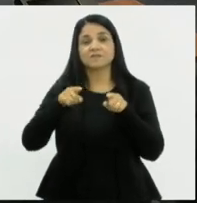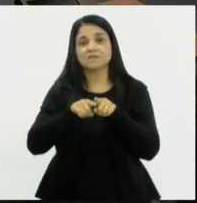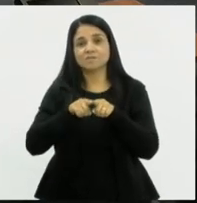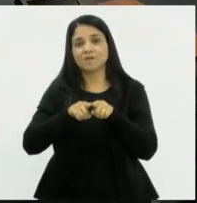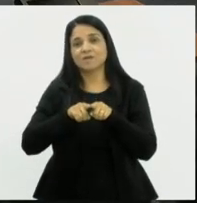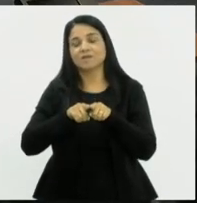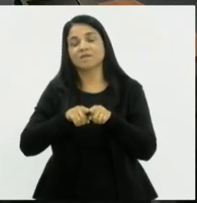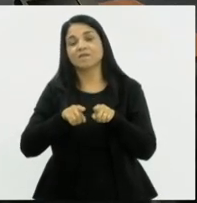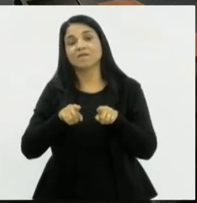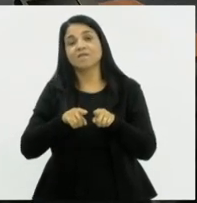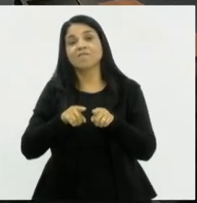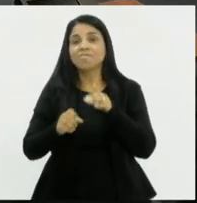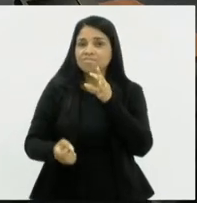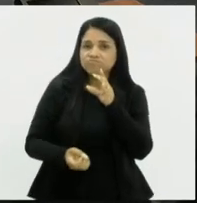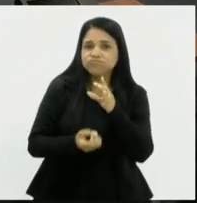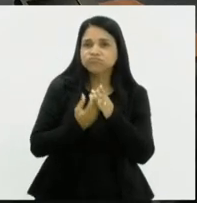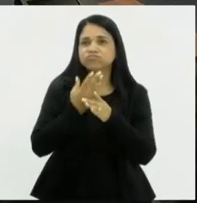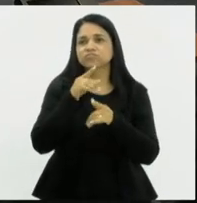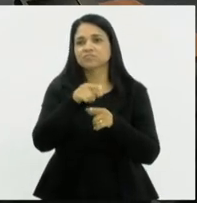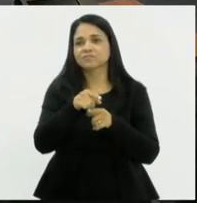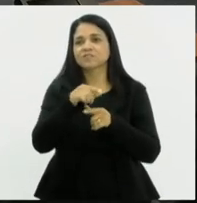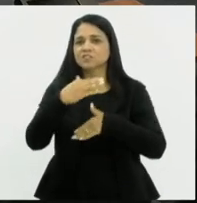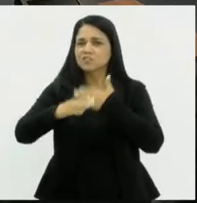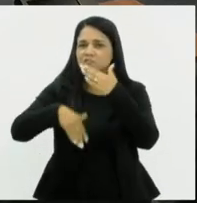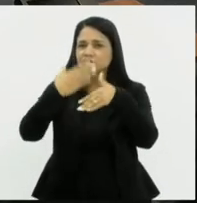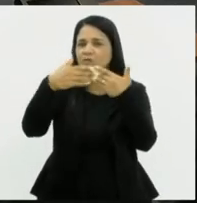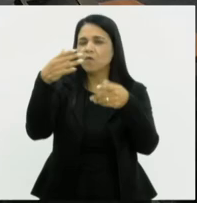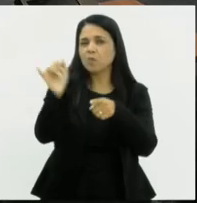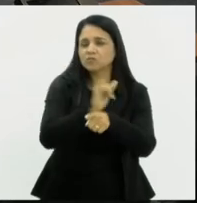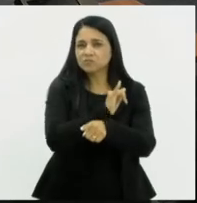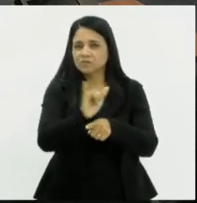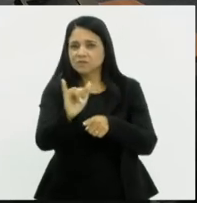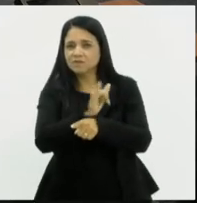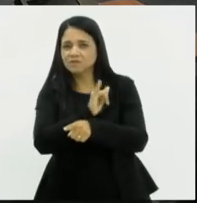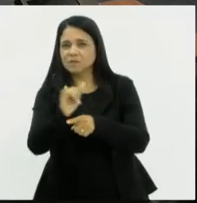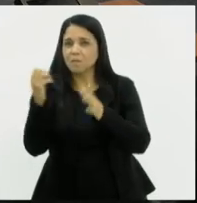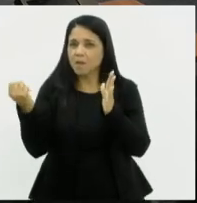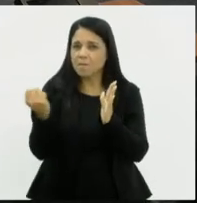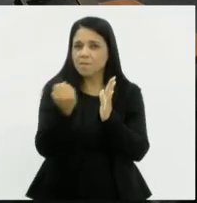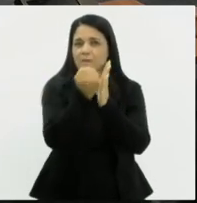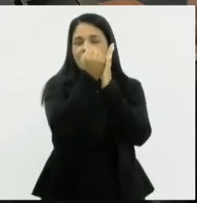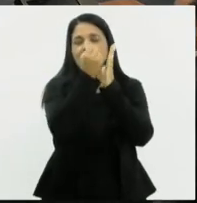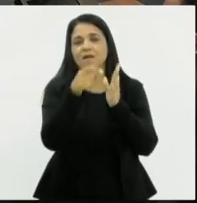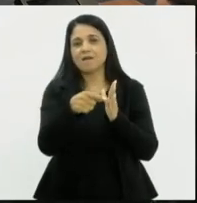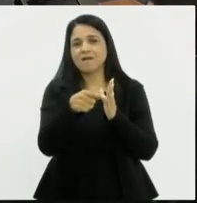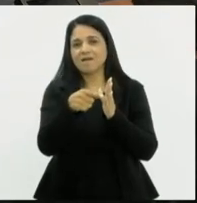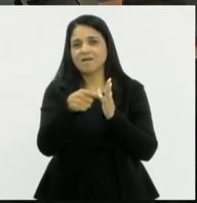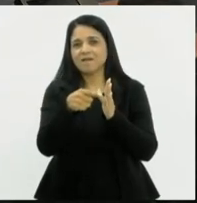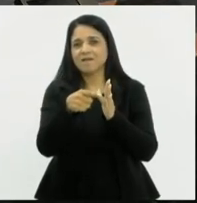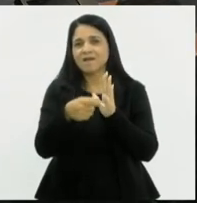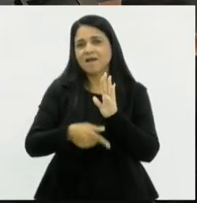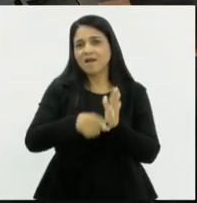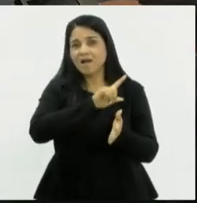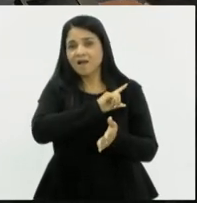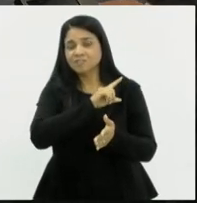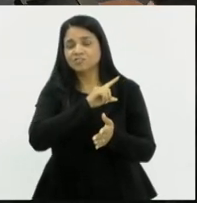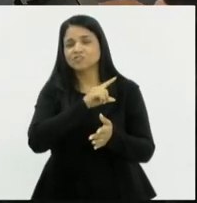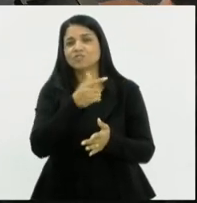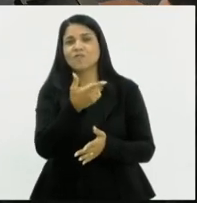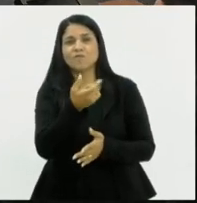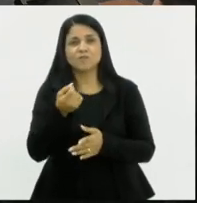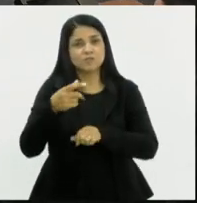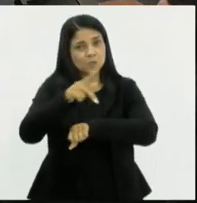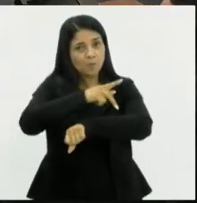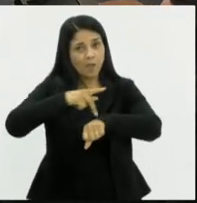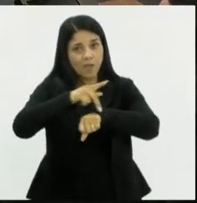RentAlocaFriend.com, criou e desenvolveu uma estratégia para a marca que antes estava presente em 20 países